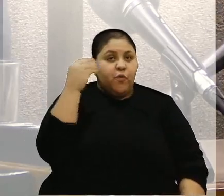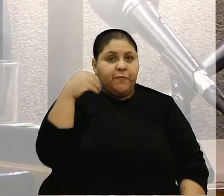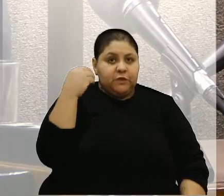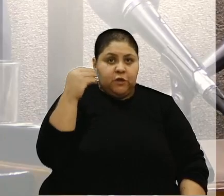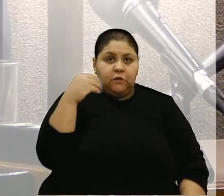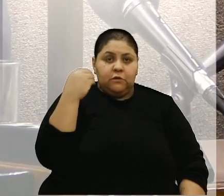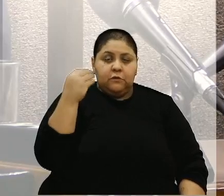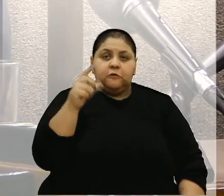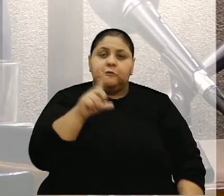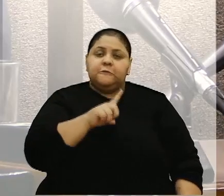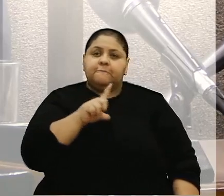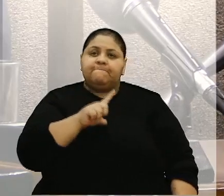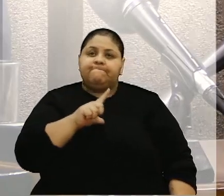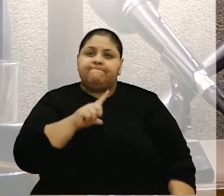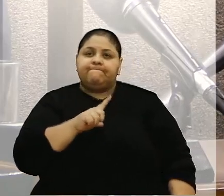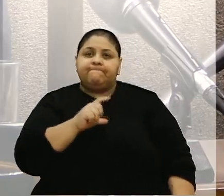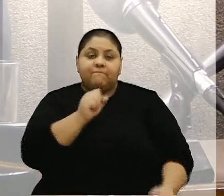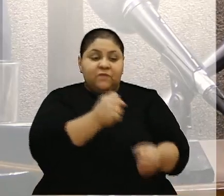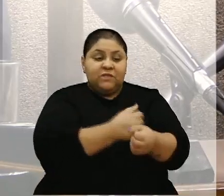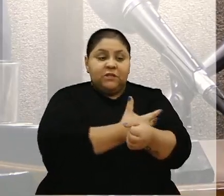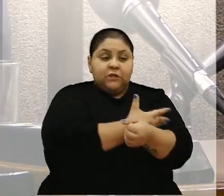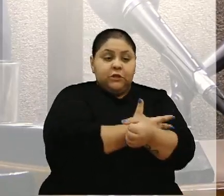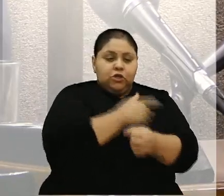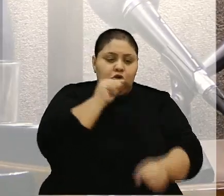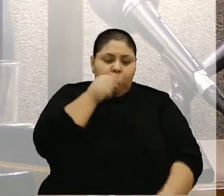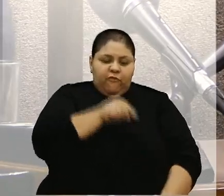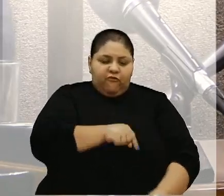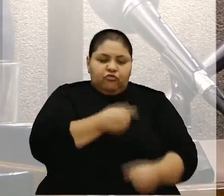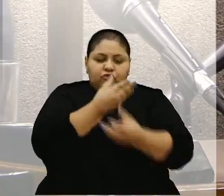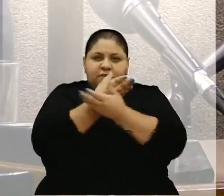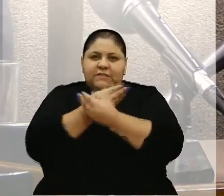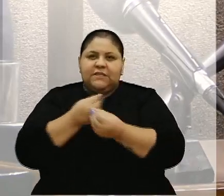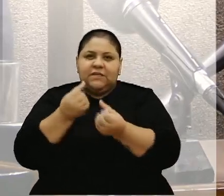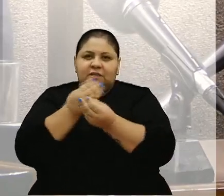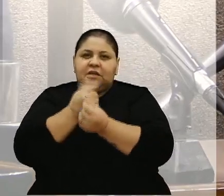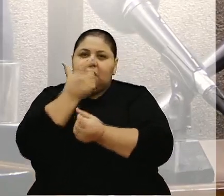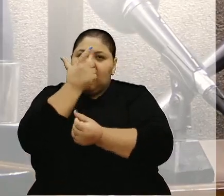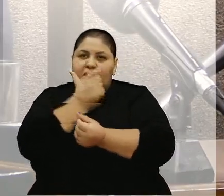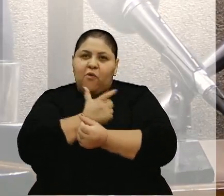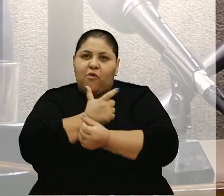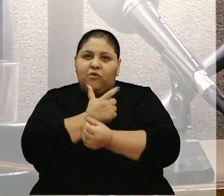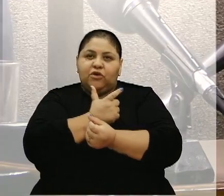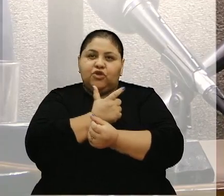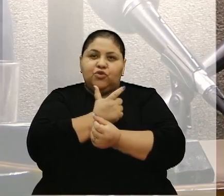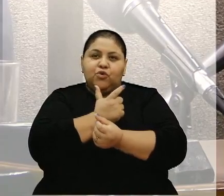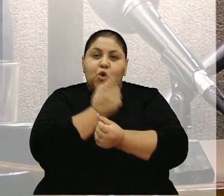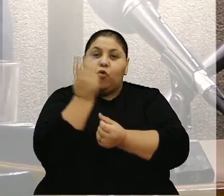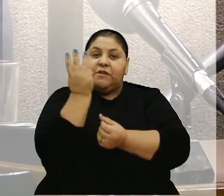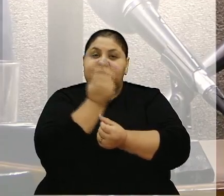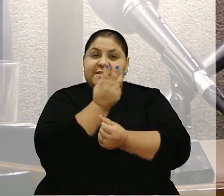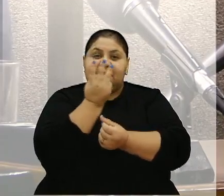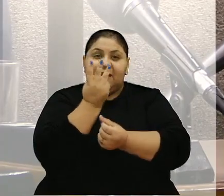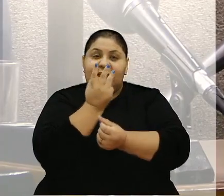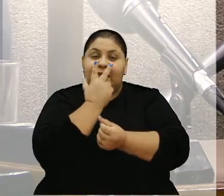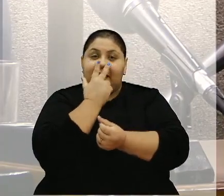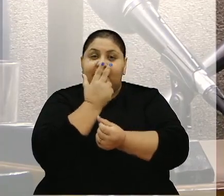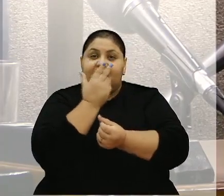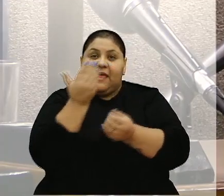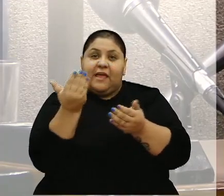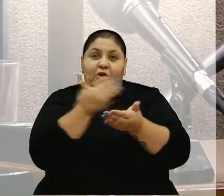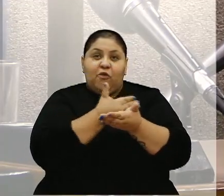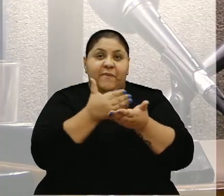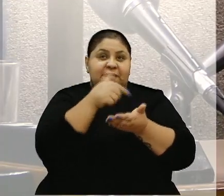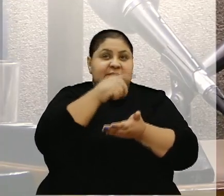e existe o emotivo, o intenso e sensível. Me parece ser o seu igual o meu. E quando a gente vem para a política, a gente